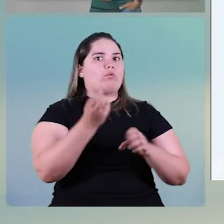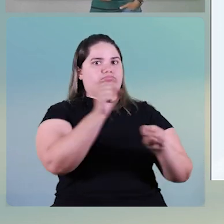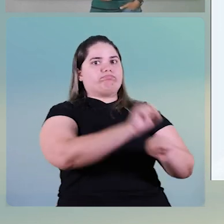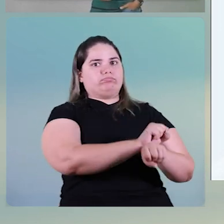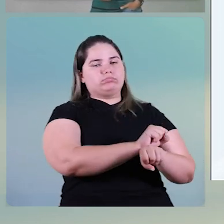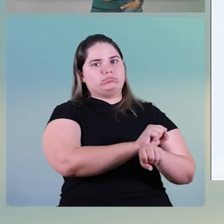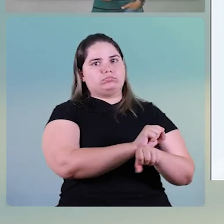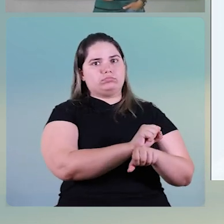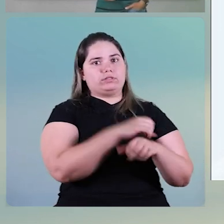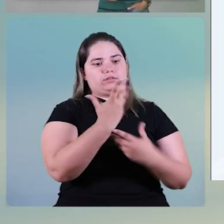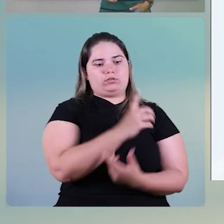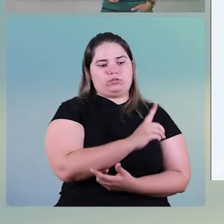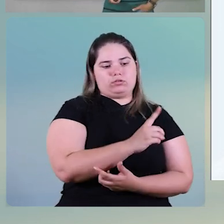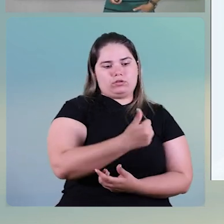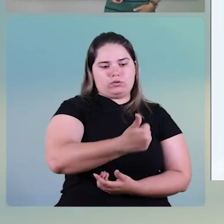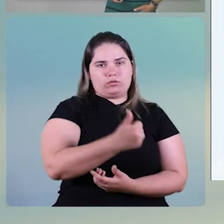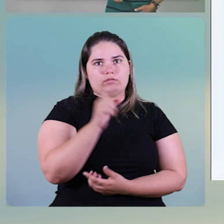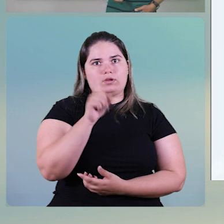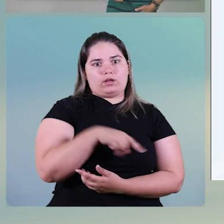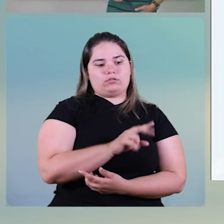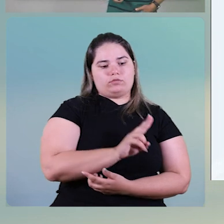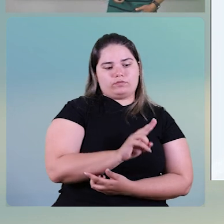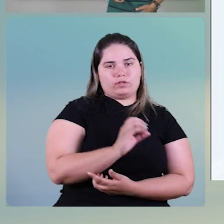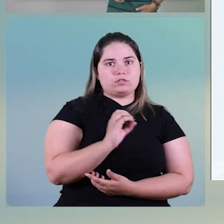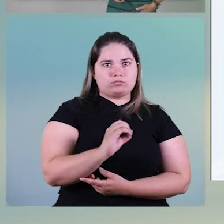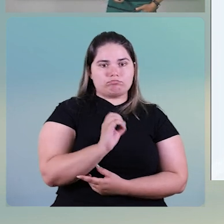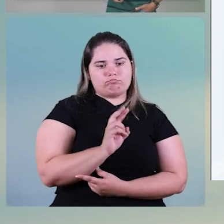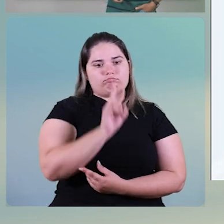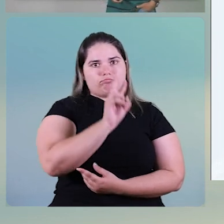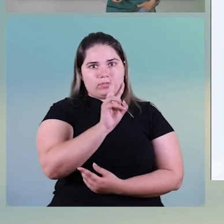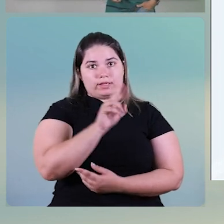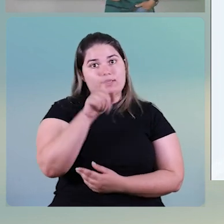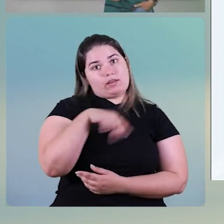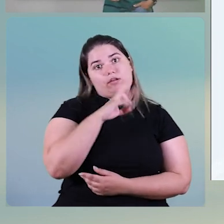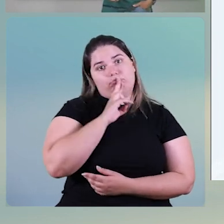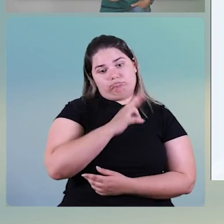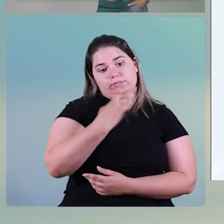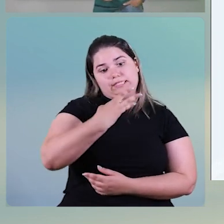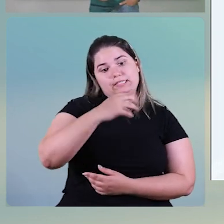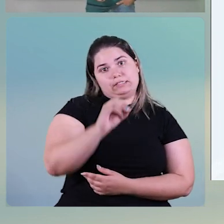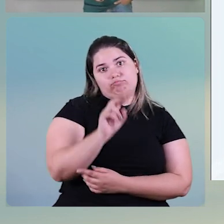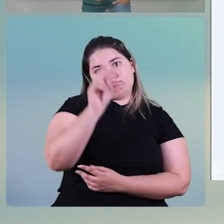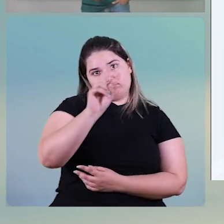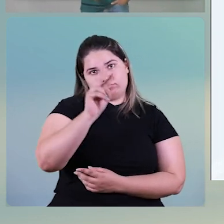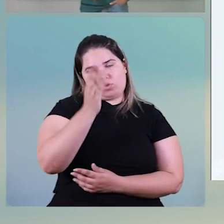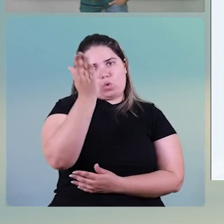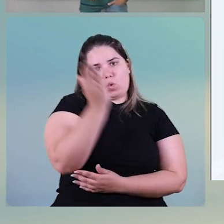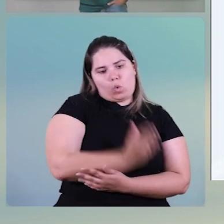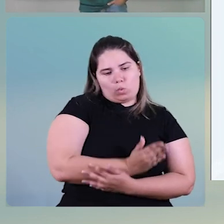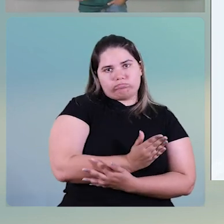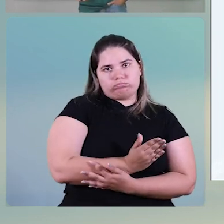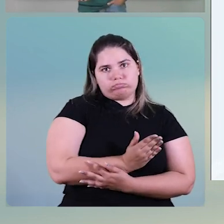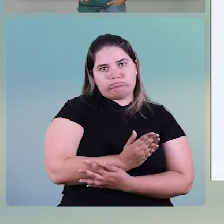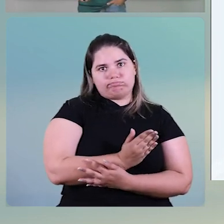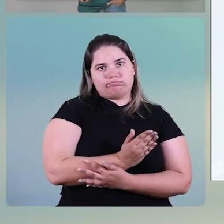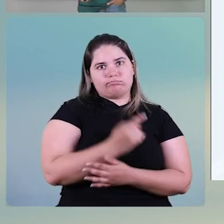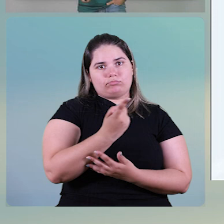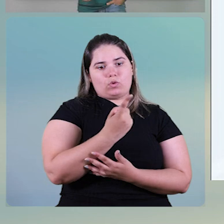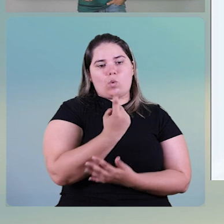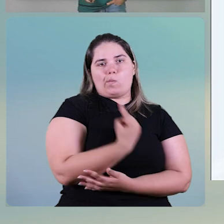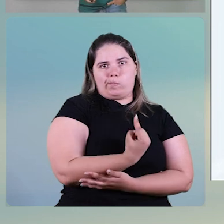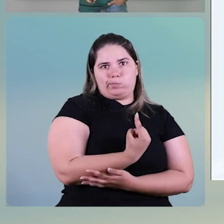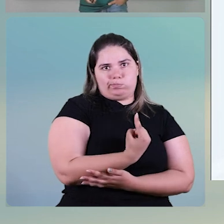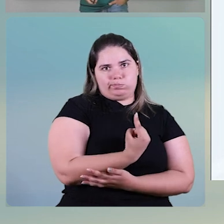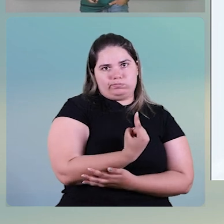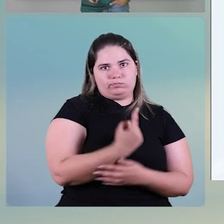estático, né? Então, D1 vai ser V0 ao quadrado, que é 30 ao quadrado, dividido por 2 vezes o coeficiente de atrito estático,